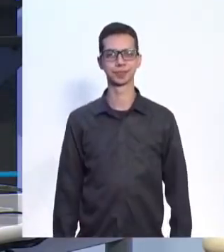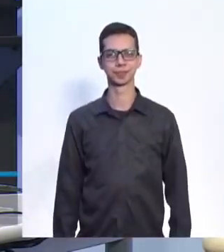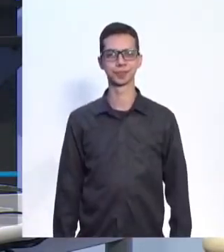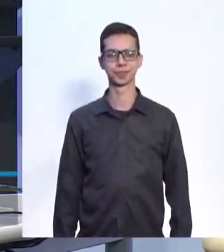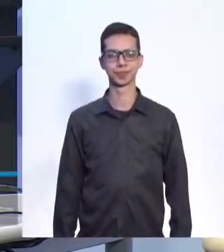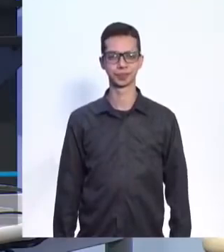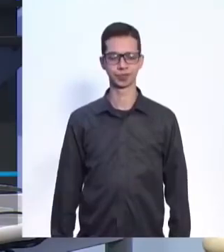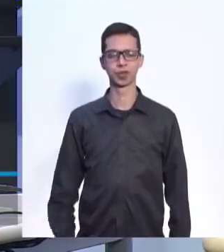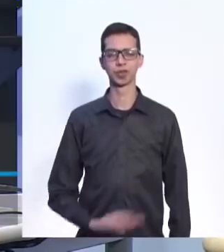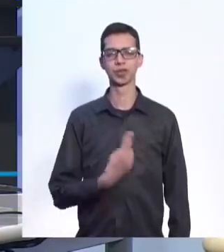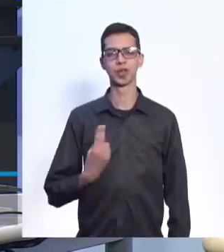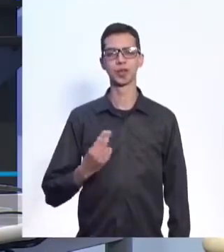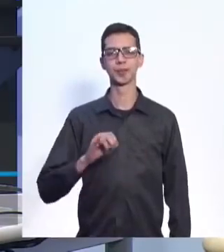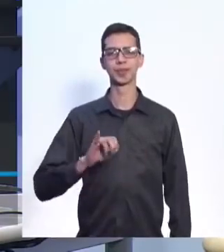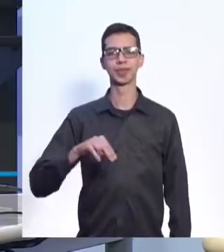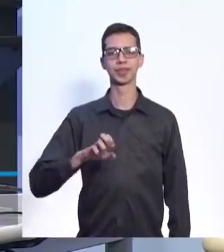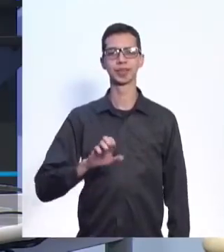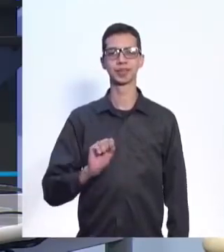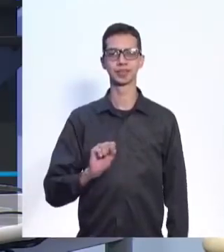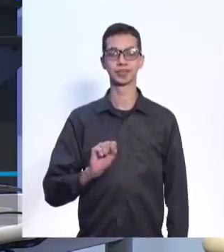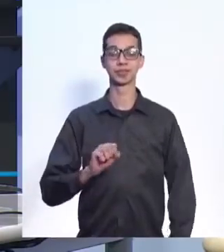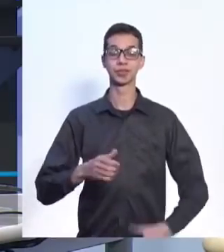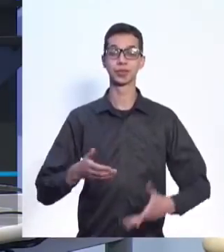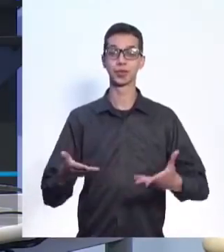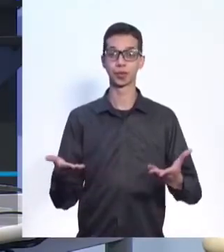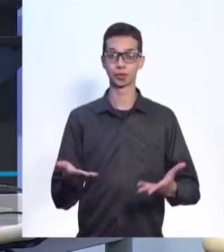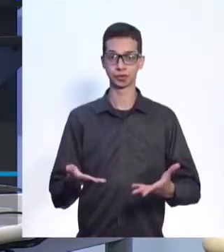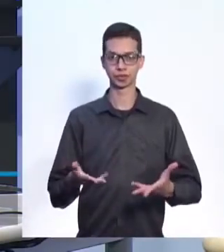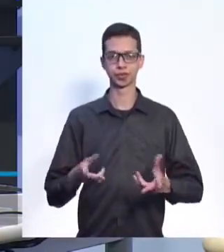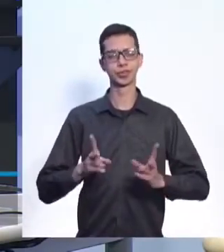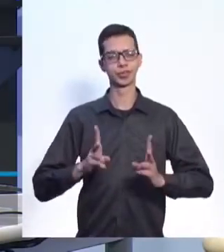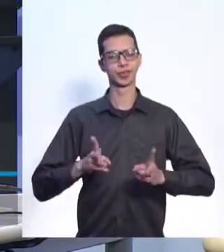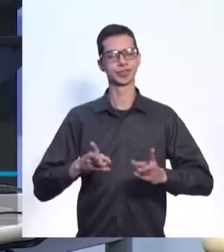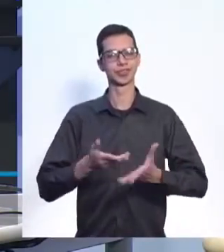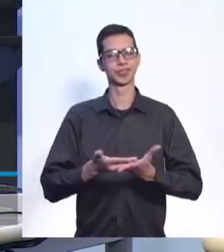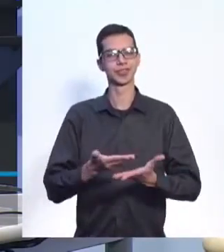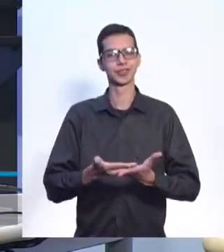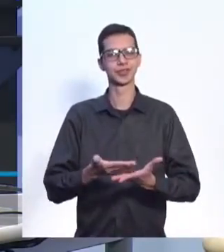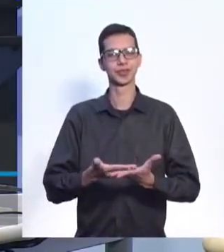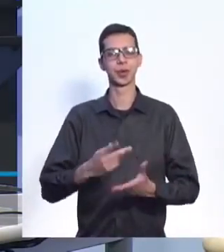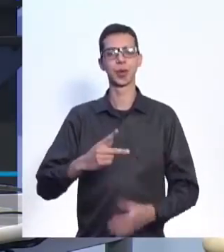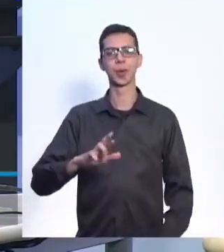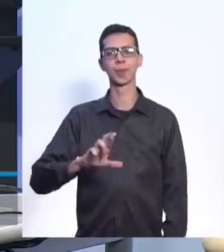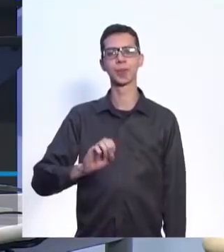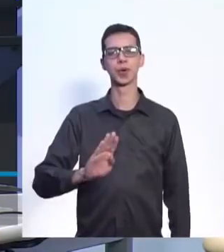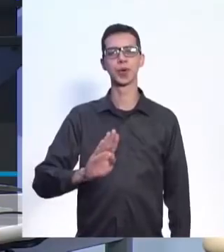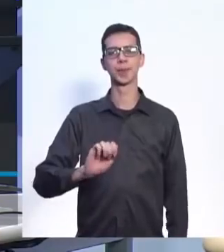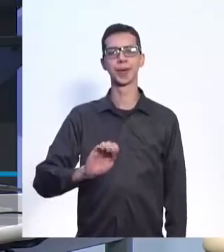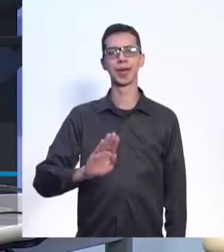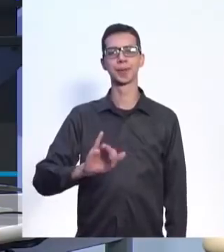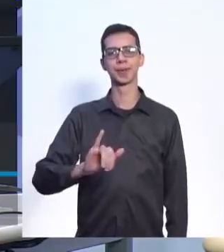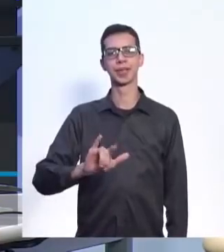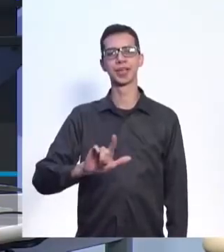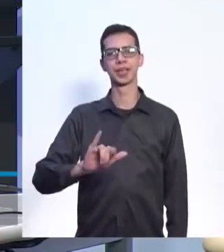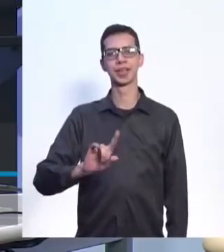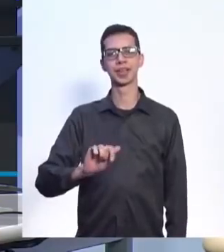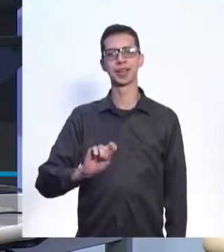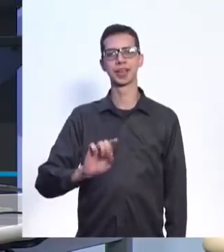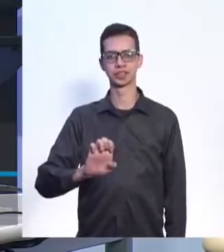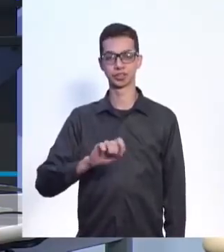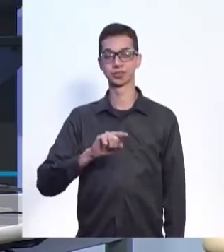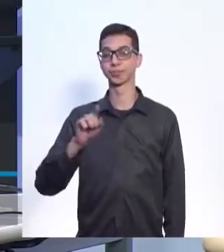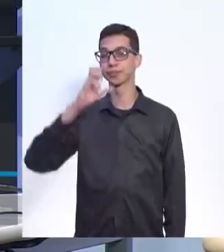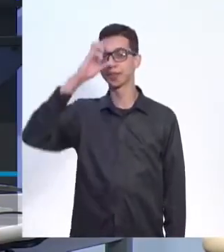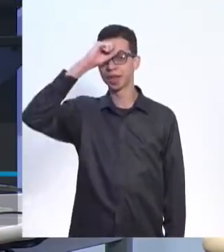sou a professora Inês e hoje nós vamos continuar o nosso estudo de probabilidades. Nós vamos aprender um pouquinho mais